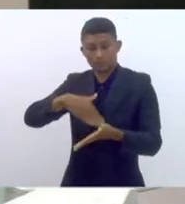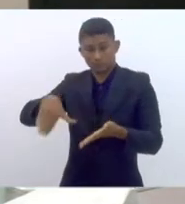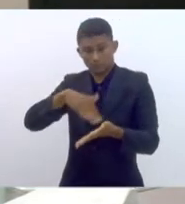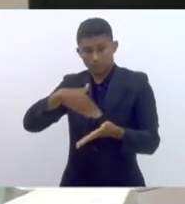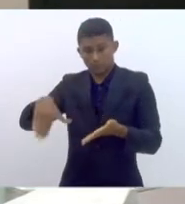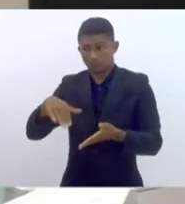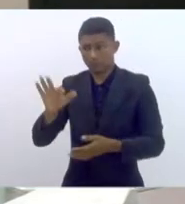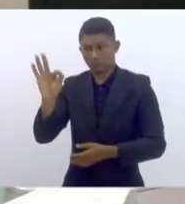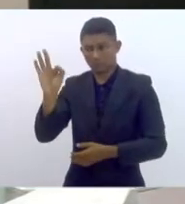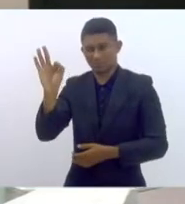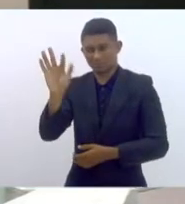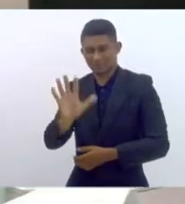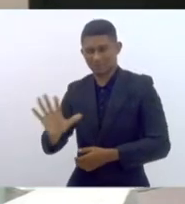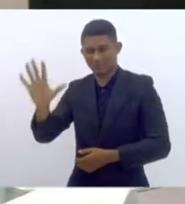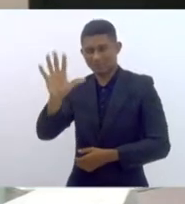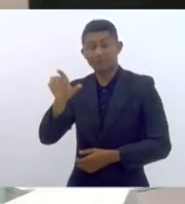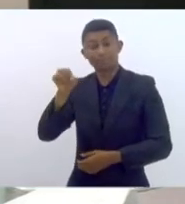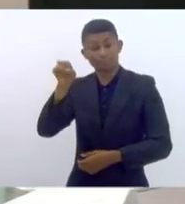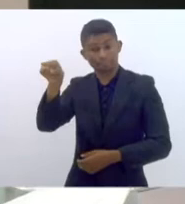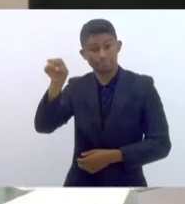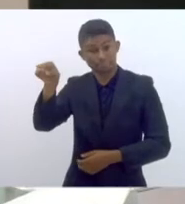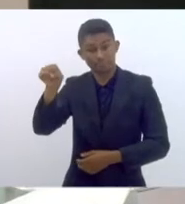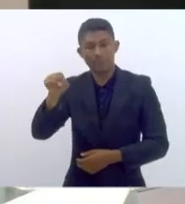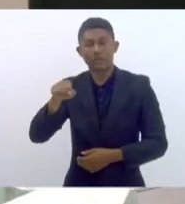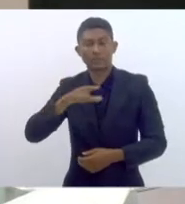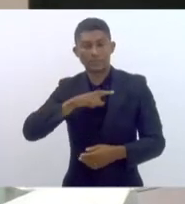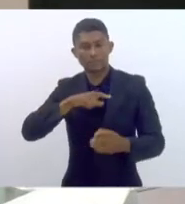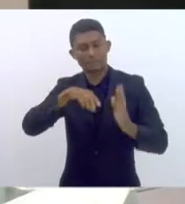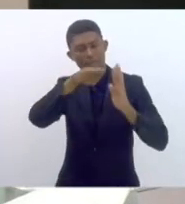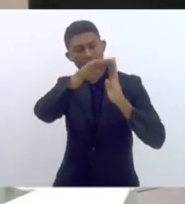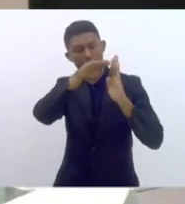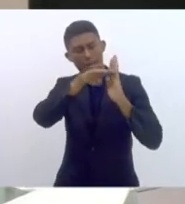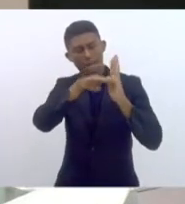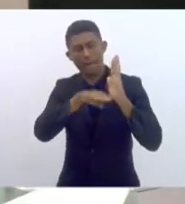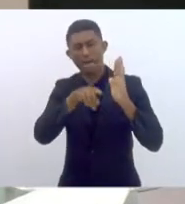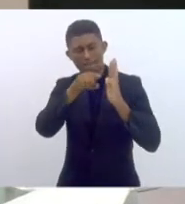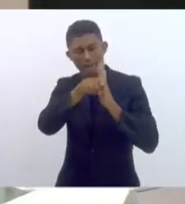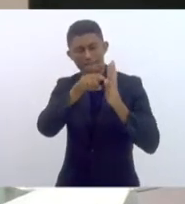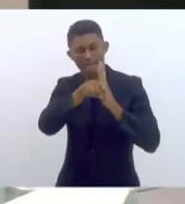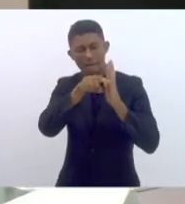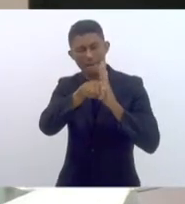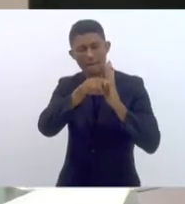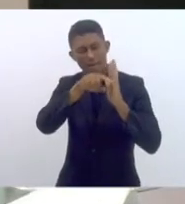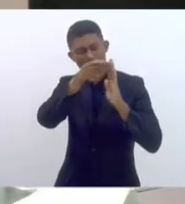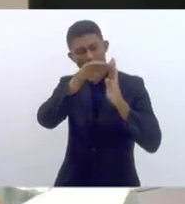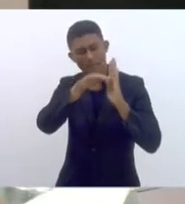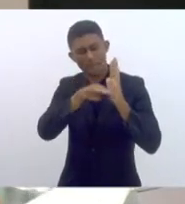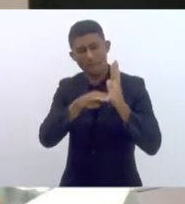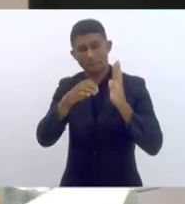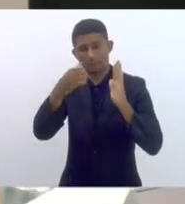Fazenda 10 quesitos que, se respondidos como foram,